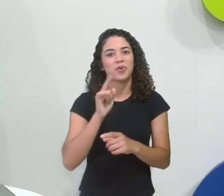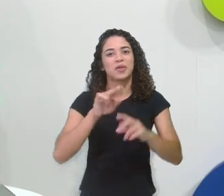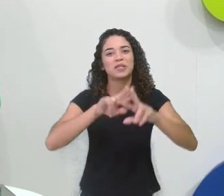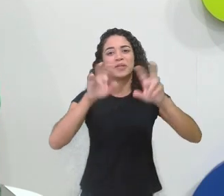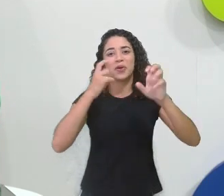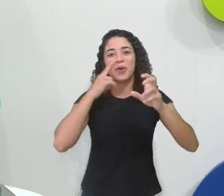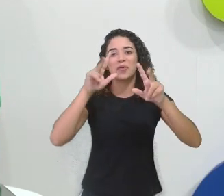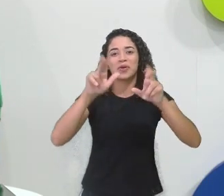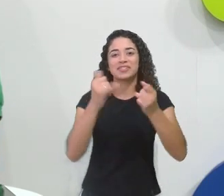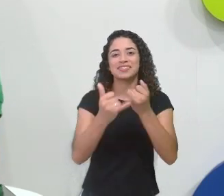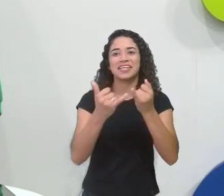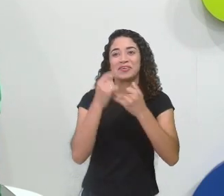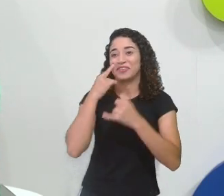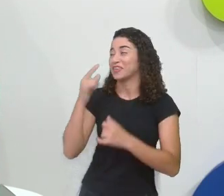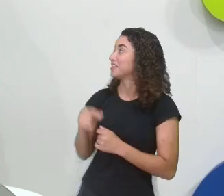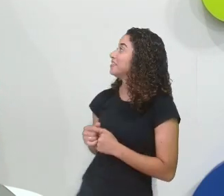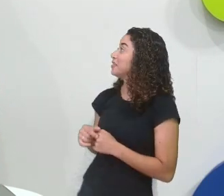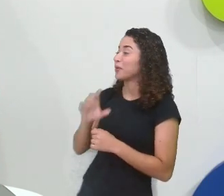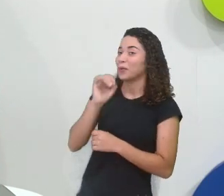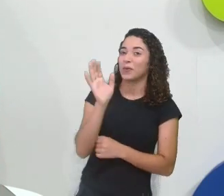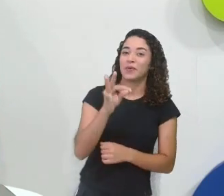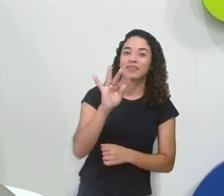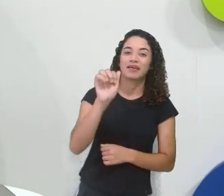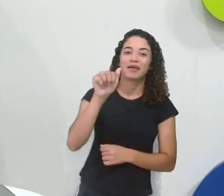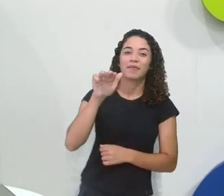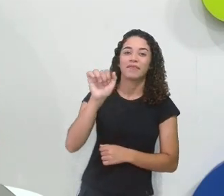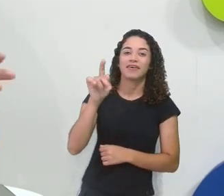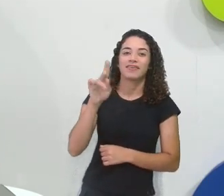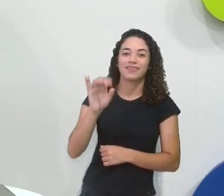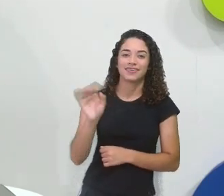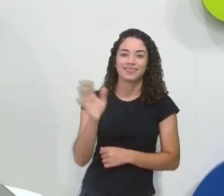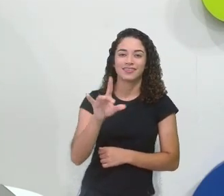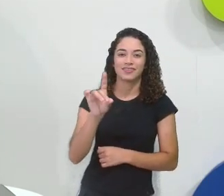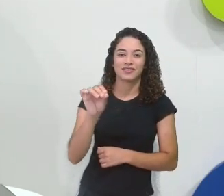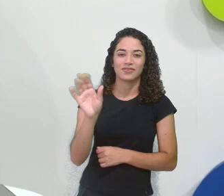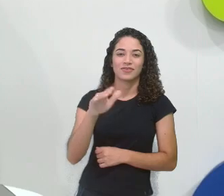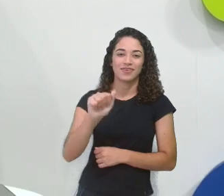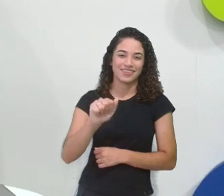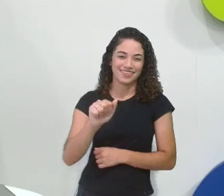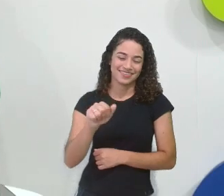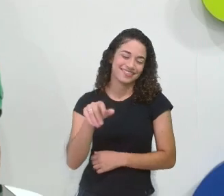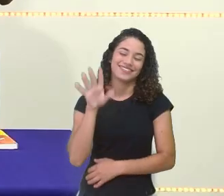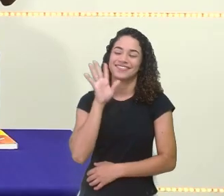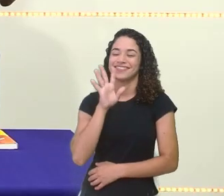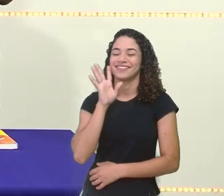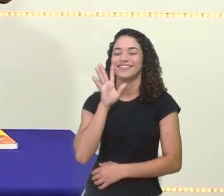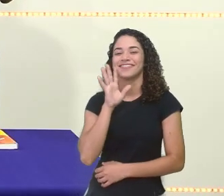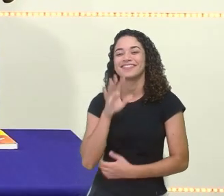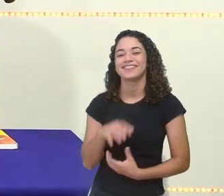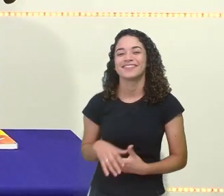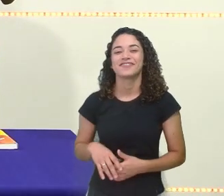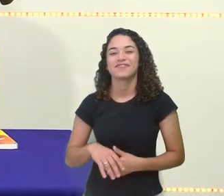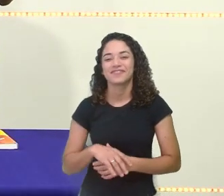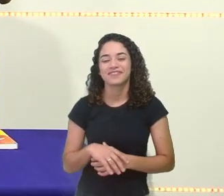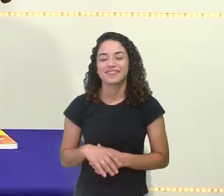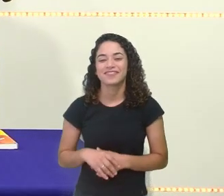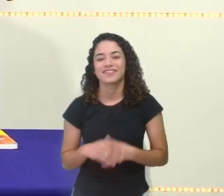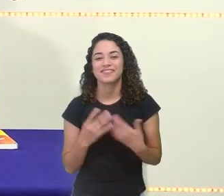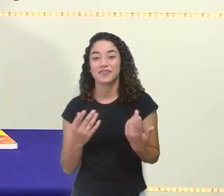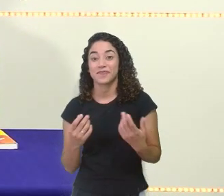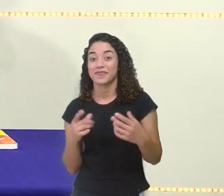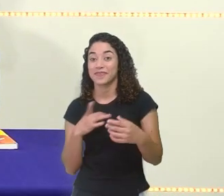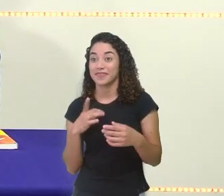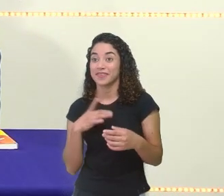quando apareceu aí esse poema, né? Eu lembrei dele. Que legal. Então, aí eu